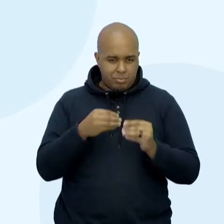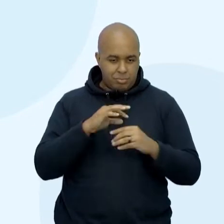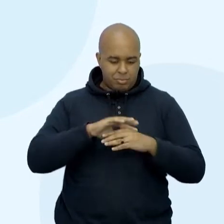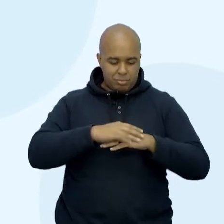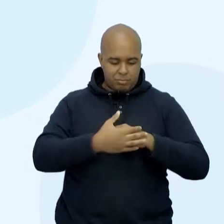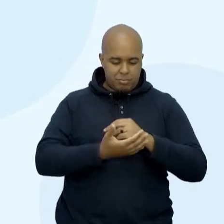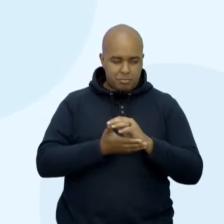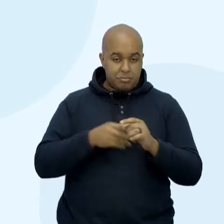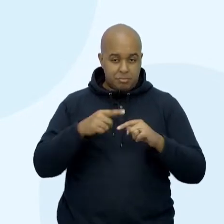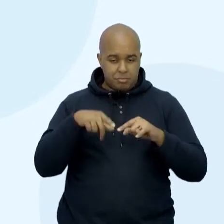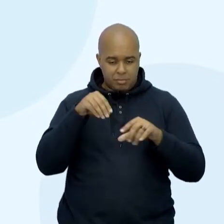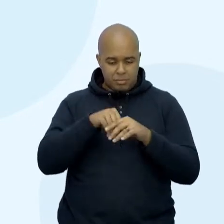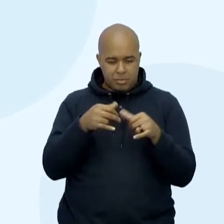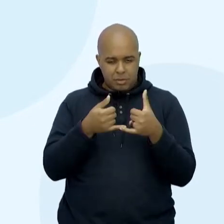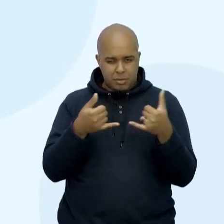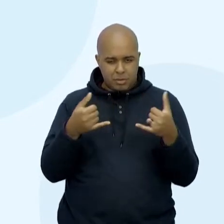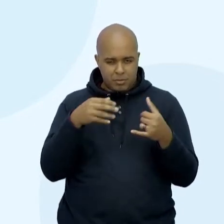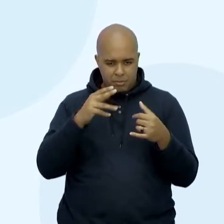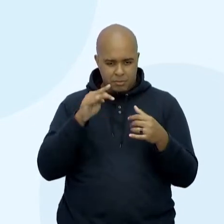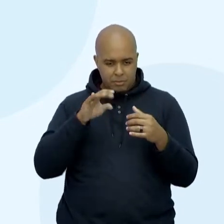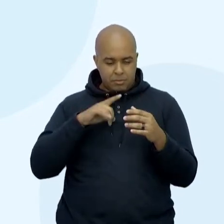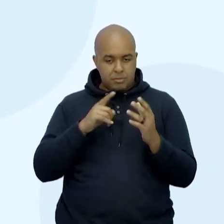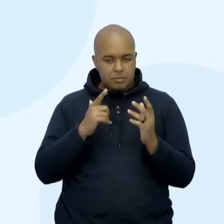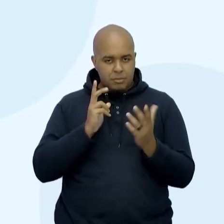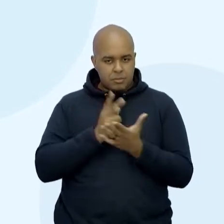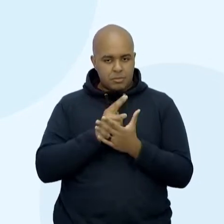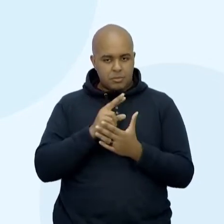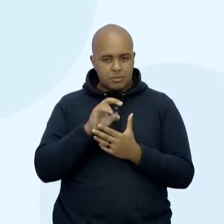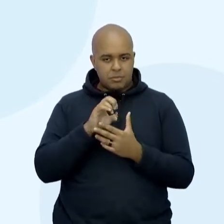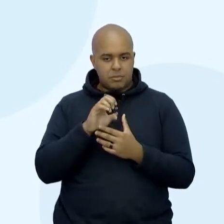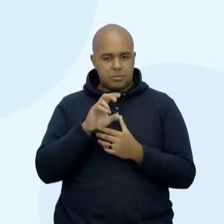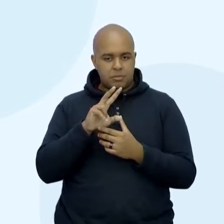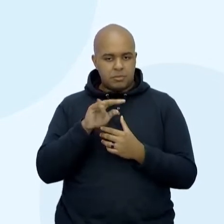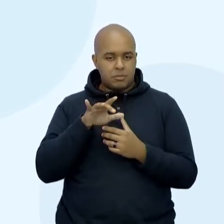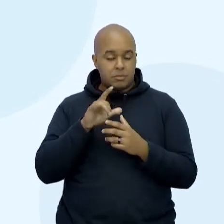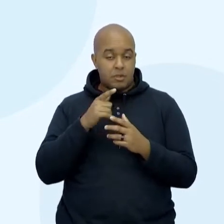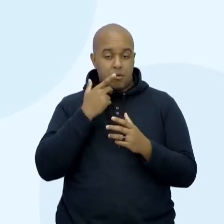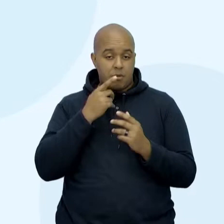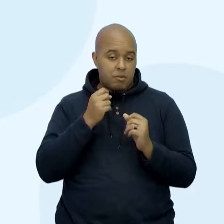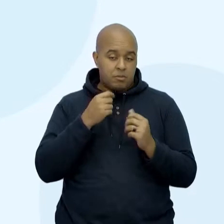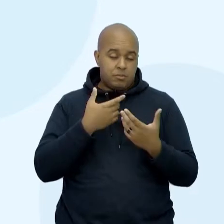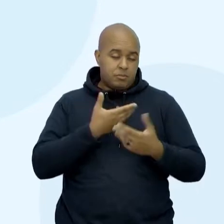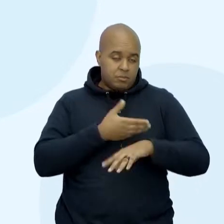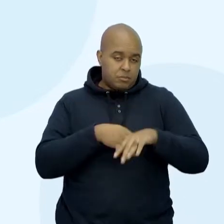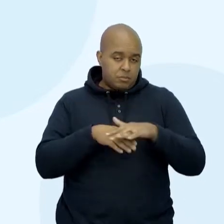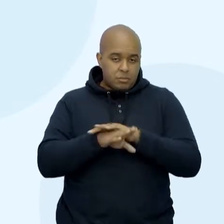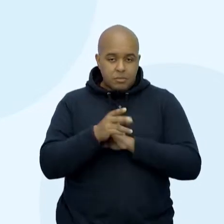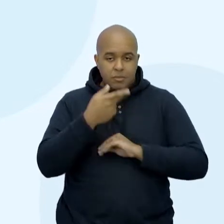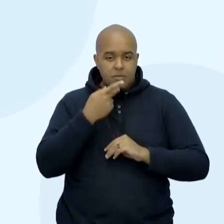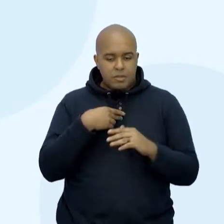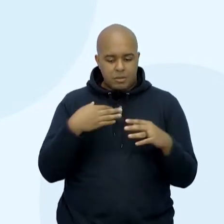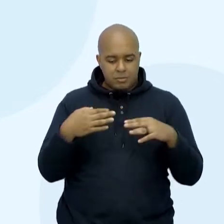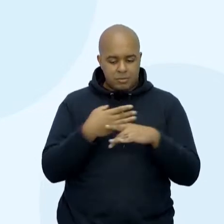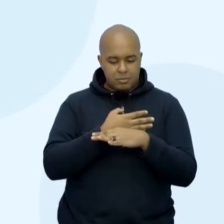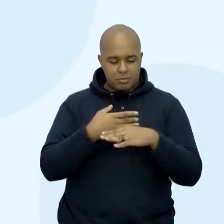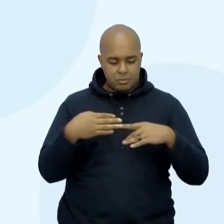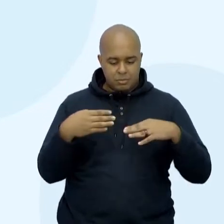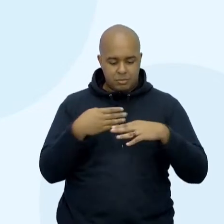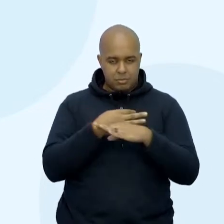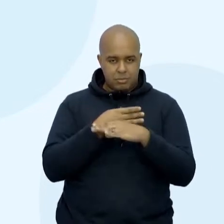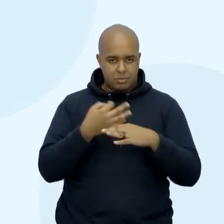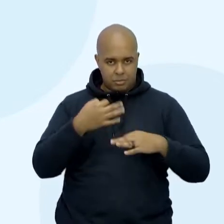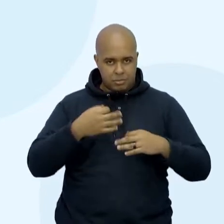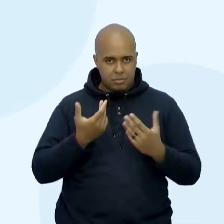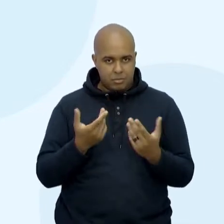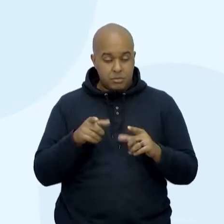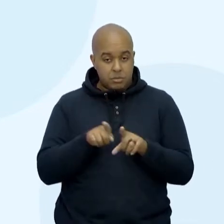quê? Nos metais, os elétrons são chamados de livres, a gente costuma dizer isso. Então, eles já se movimentam aí para todos os lados,